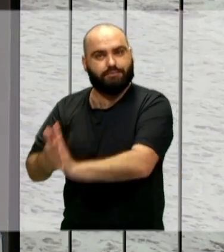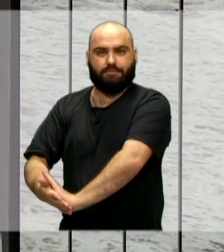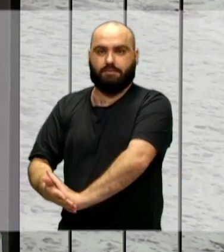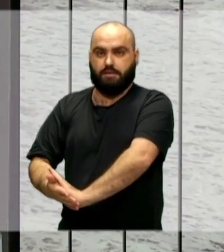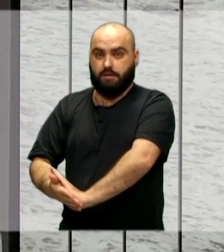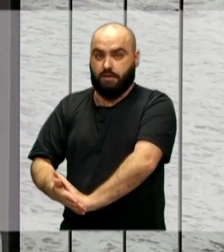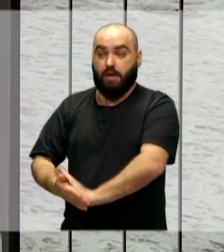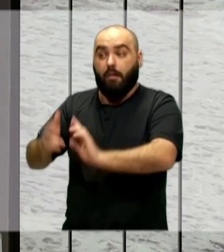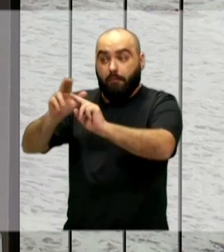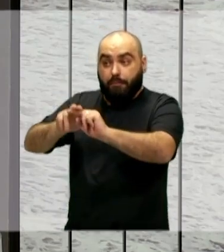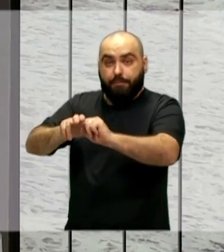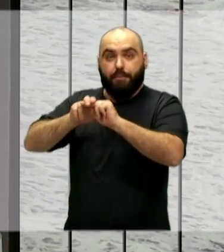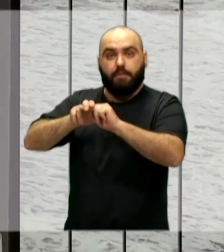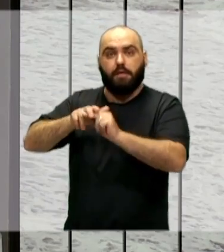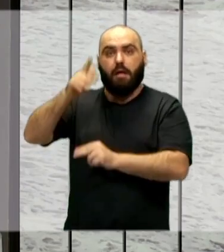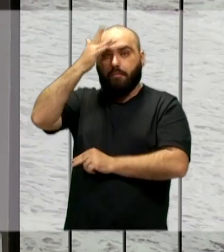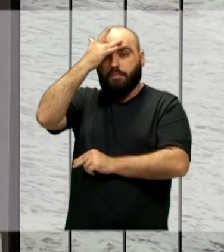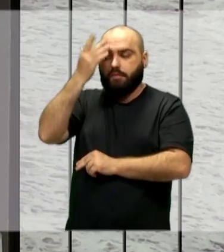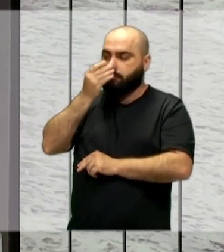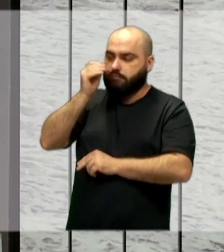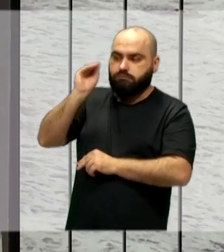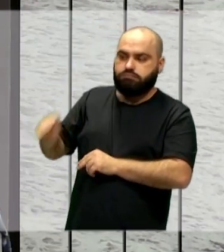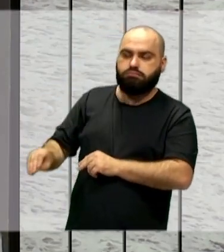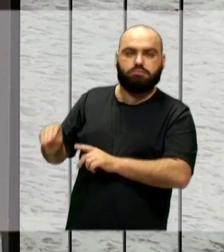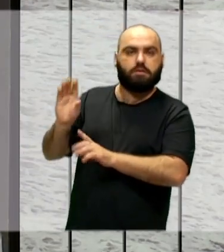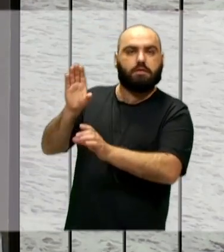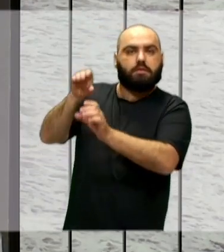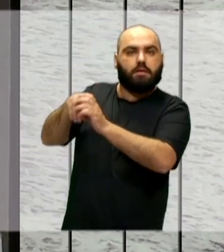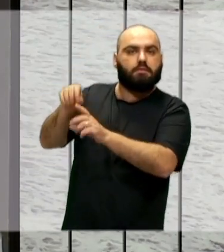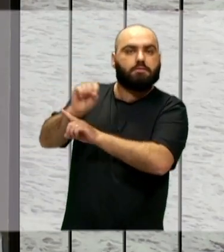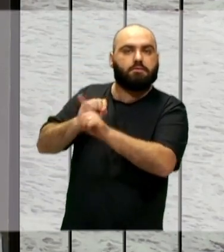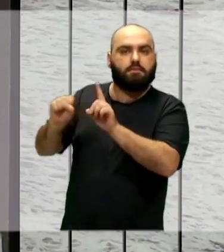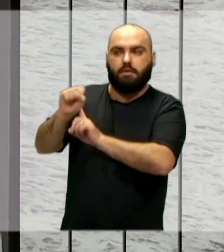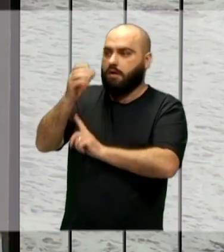que elas praticamente não existam dentro de uma sociedade.